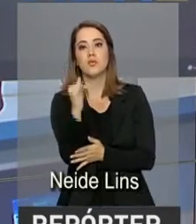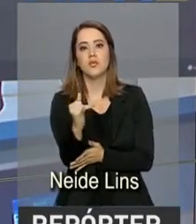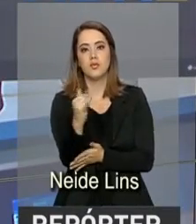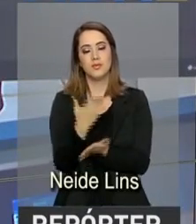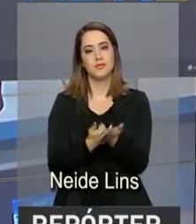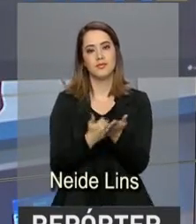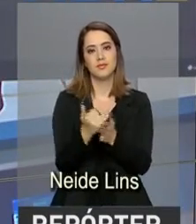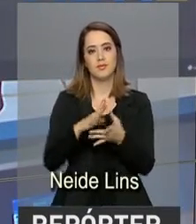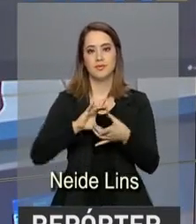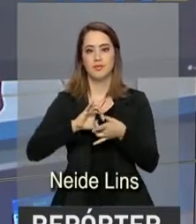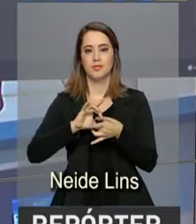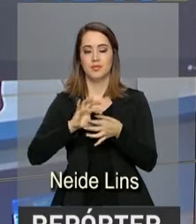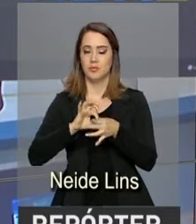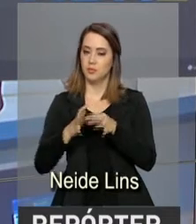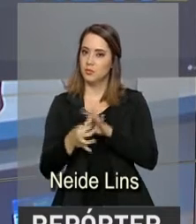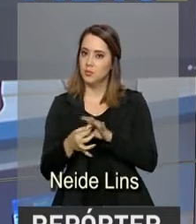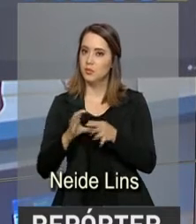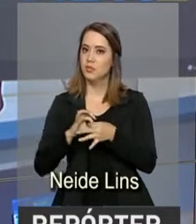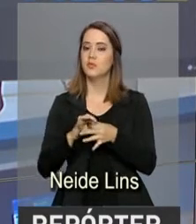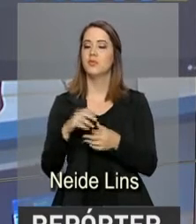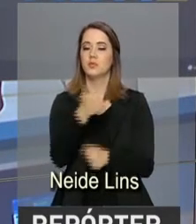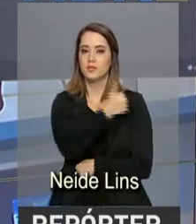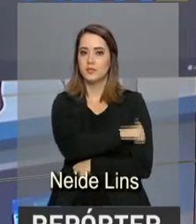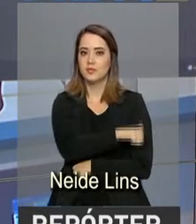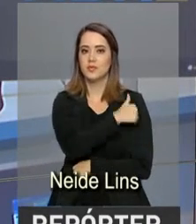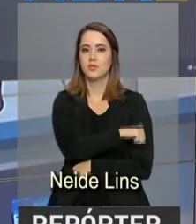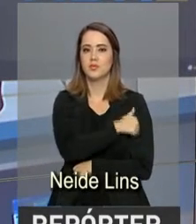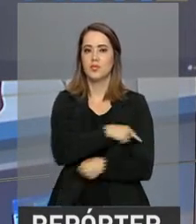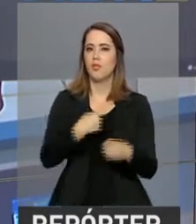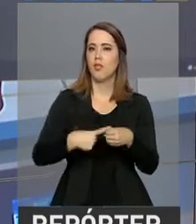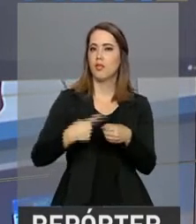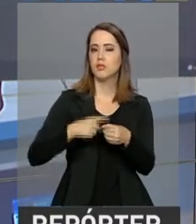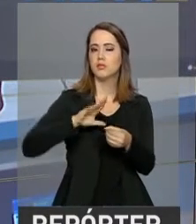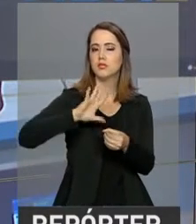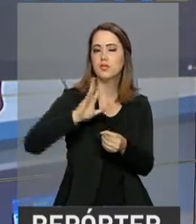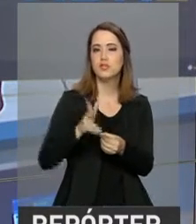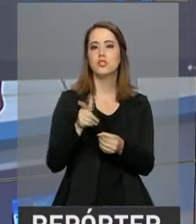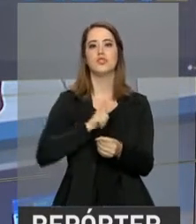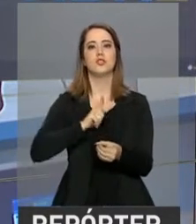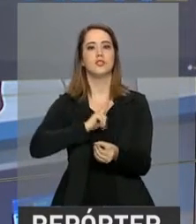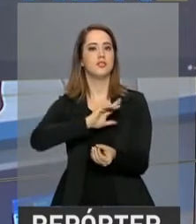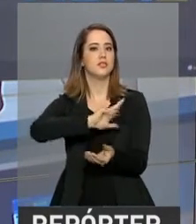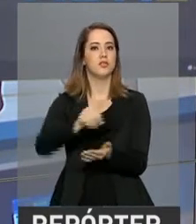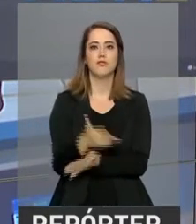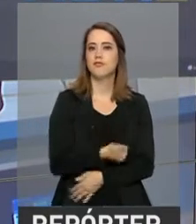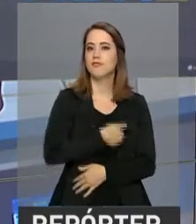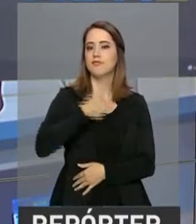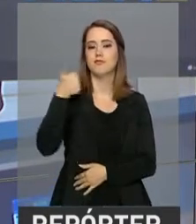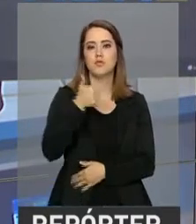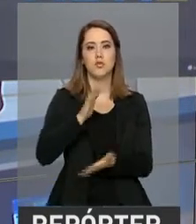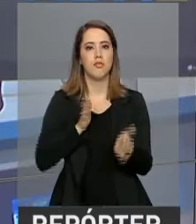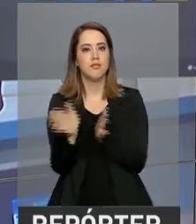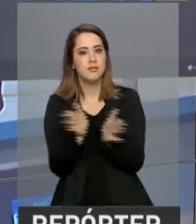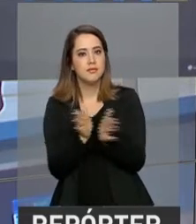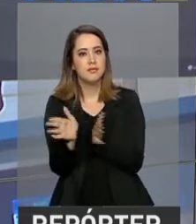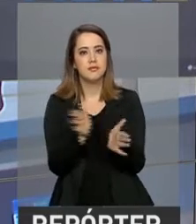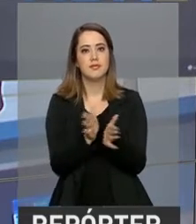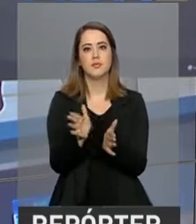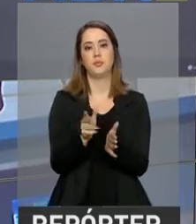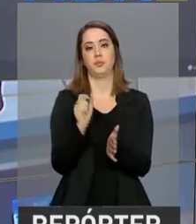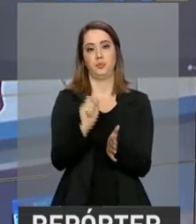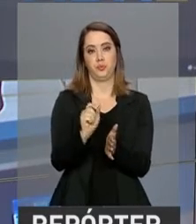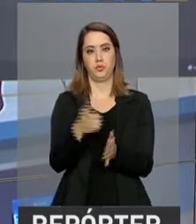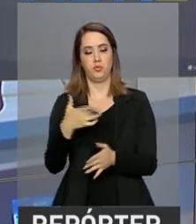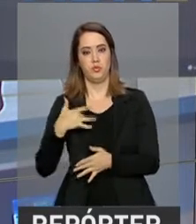do rio de janeiro ea cidade já convive com melhorias em mobilidade urbana acessibilidade saúde segurança